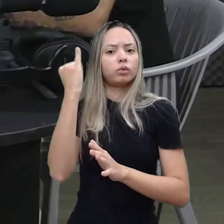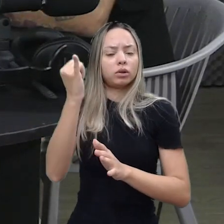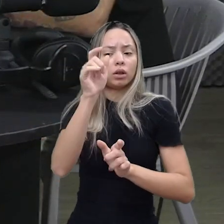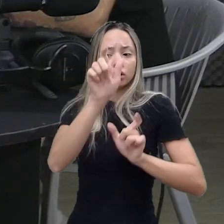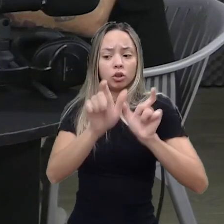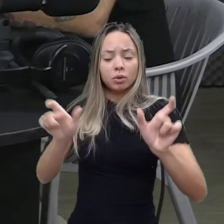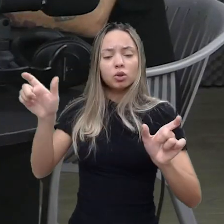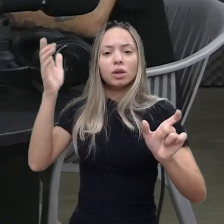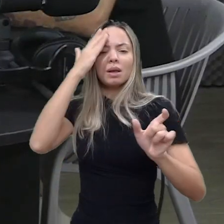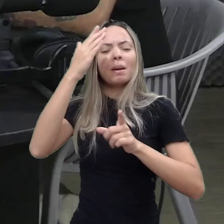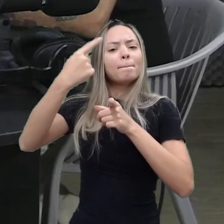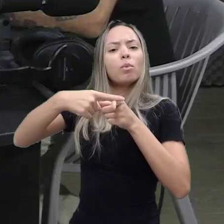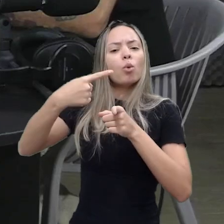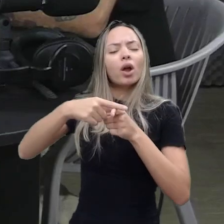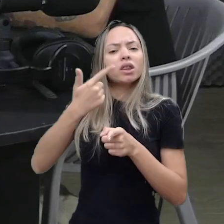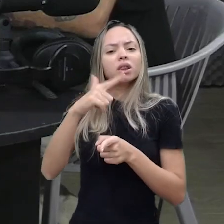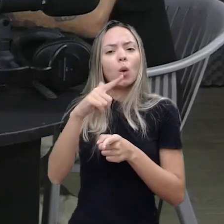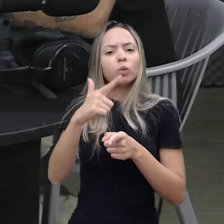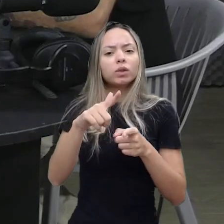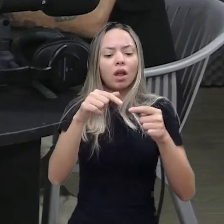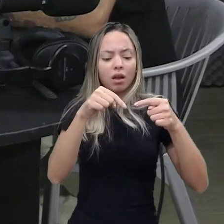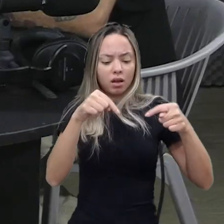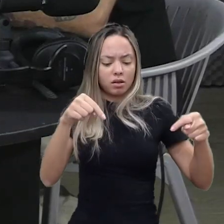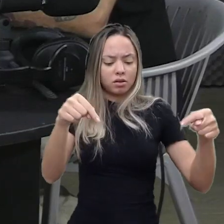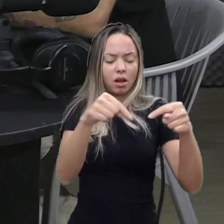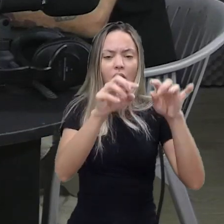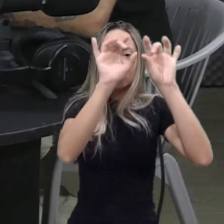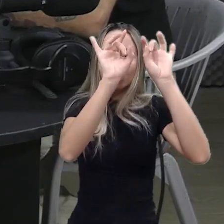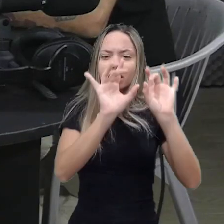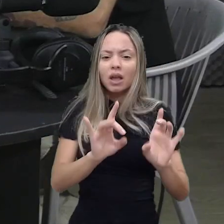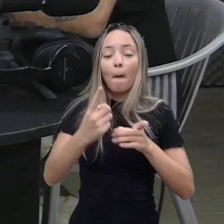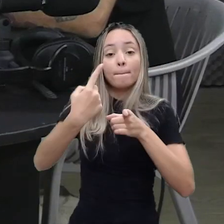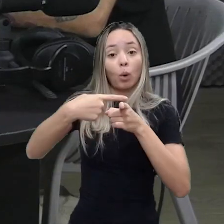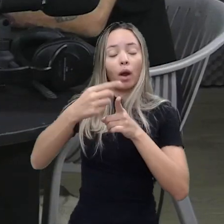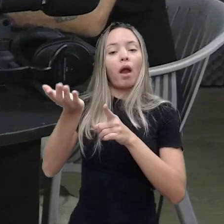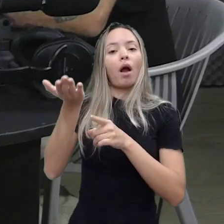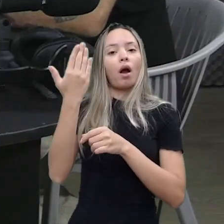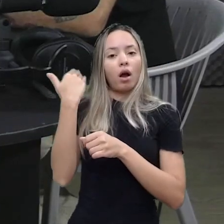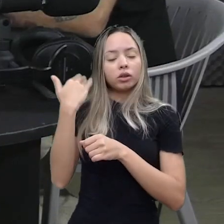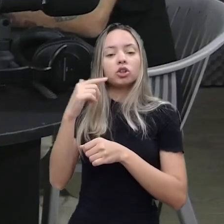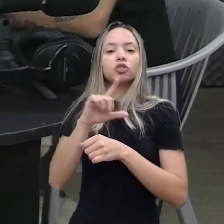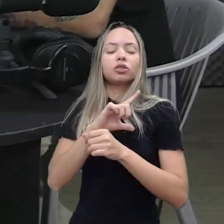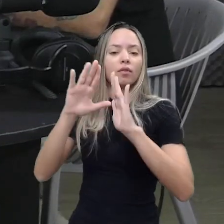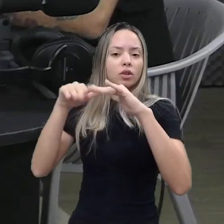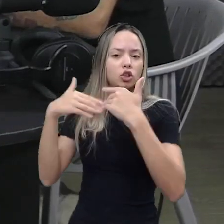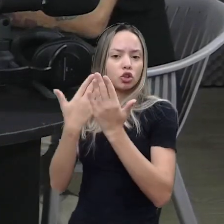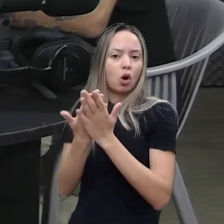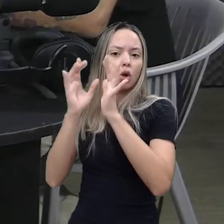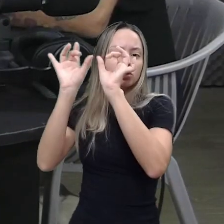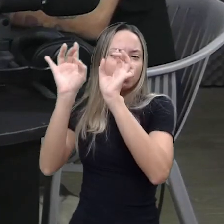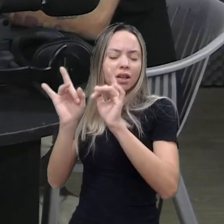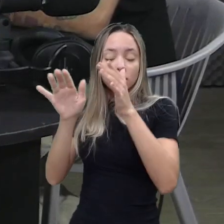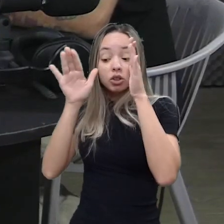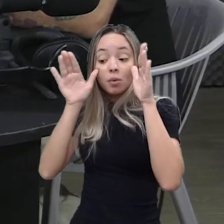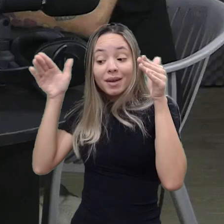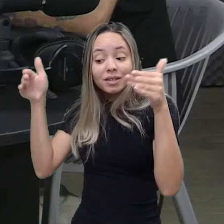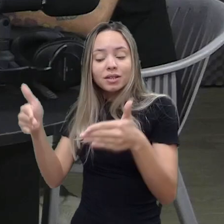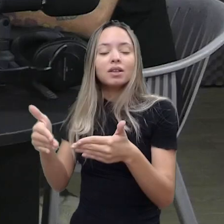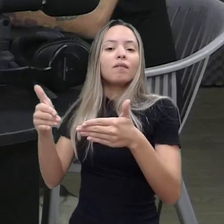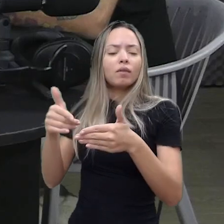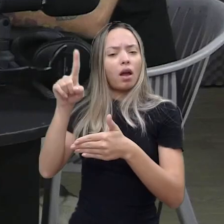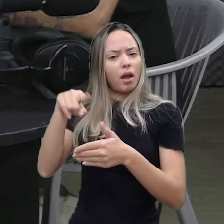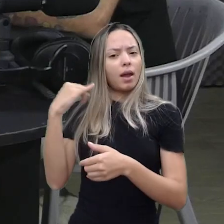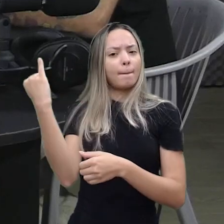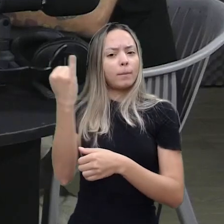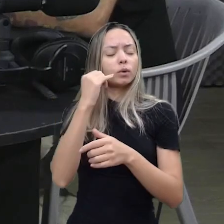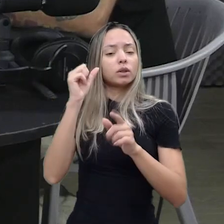mais turmas especiais. A gente já teve isso aqui no Brasil, né? De escolas Isso. especiais, escolas específicas. É importante a